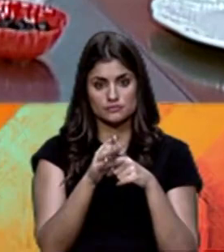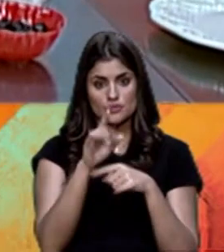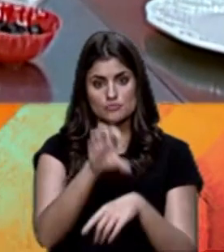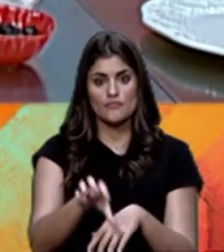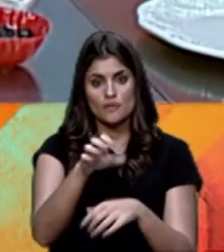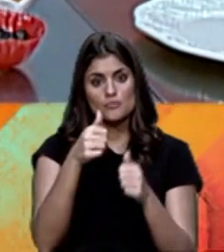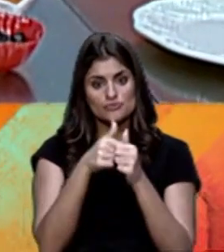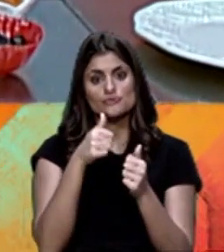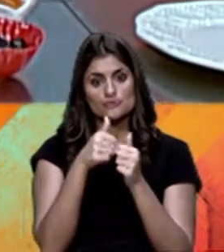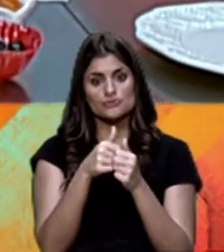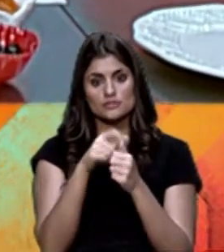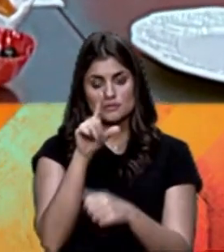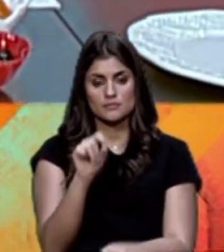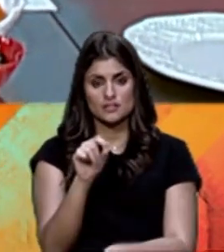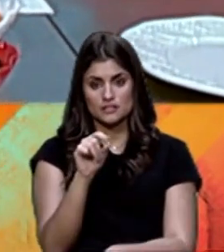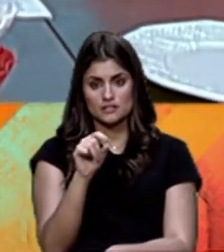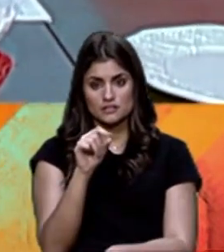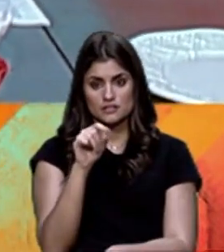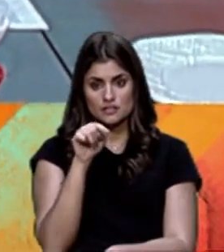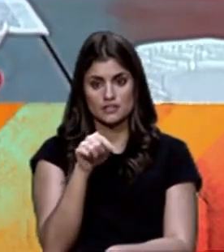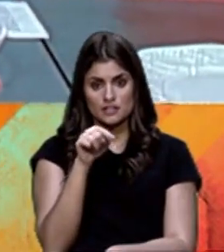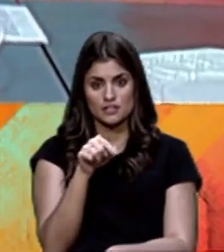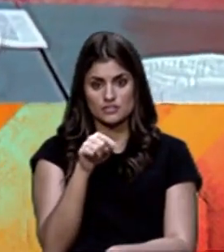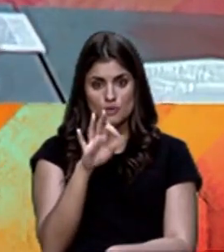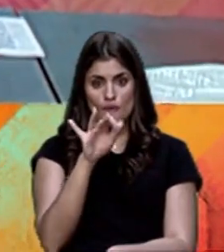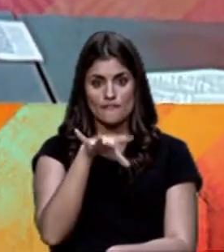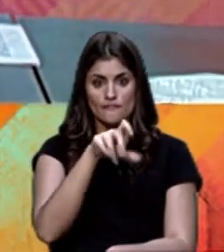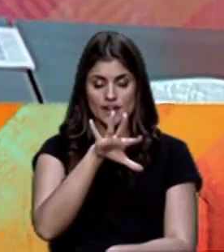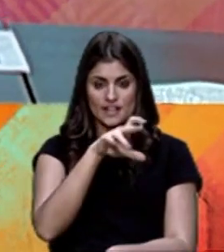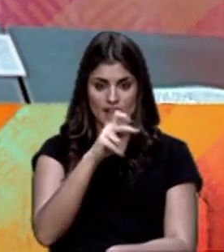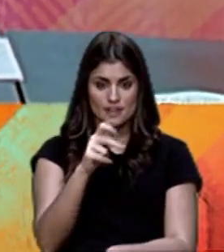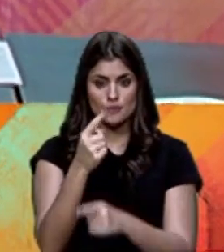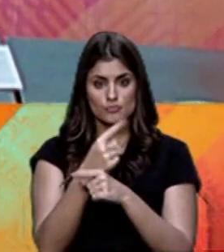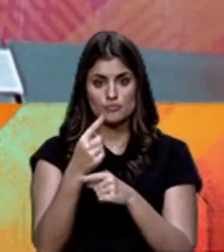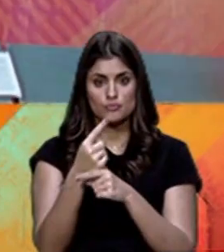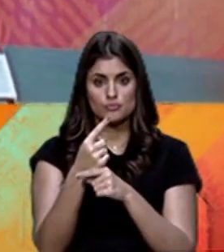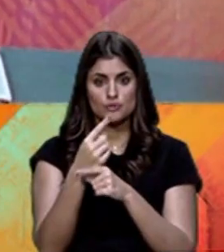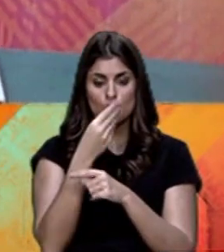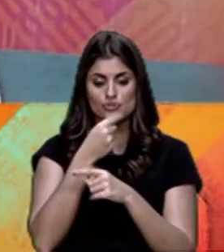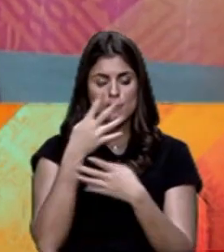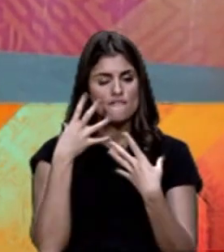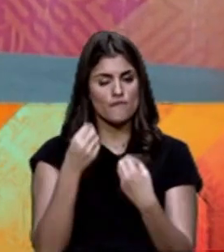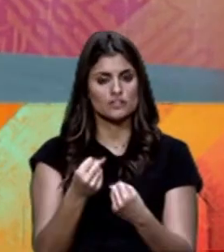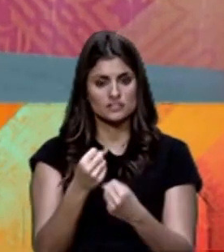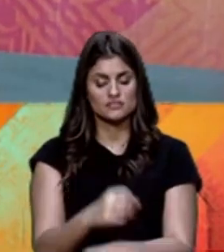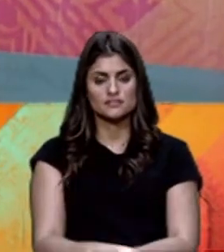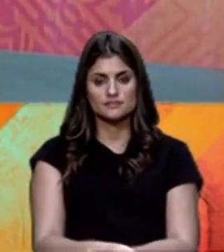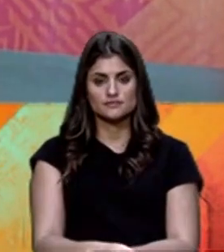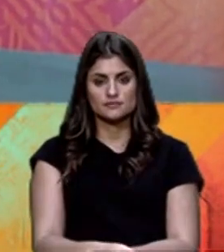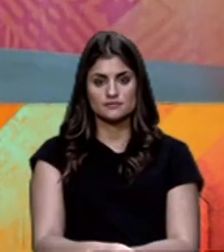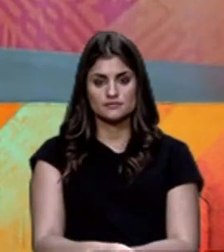acompanhar este frango com farinheira, porque a farinheira dá-lhe aqui um sabor mais forte, não é?